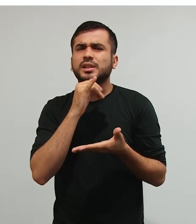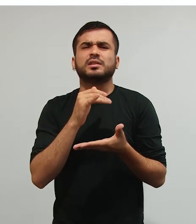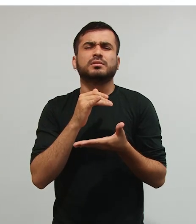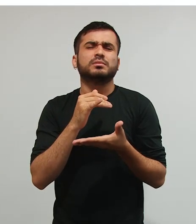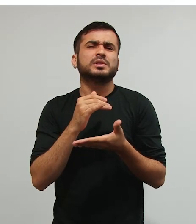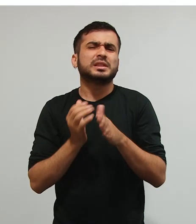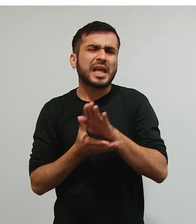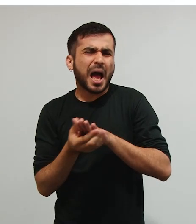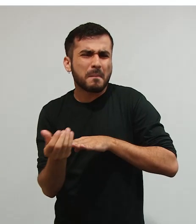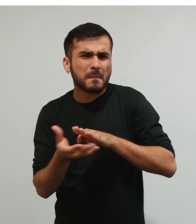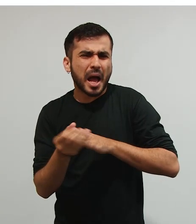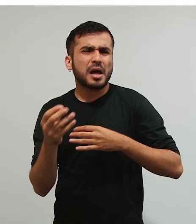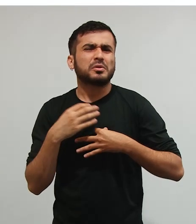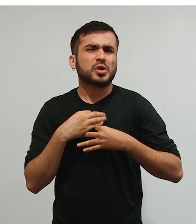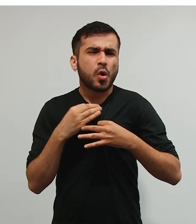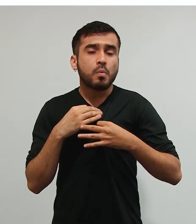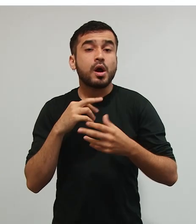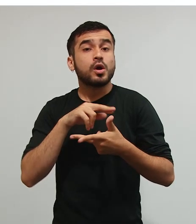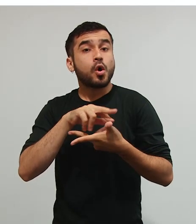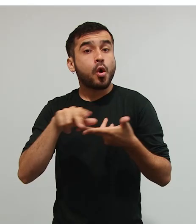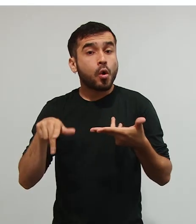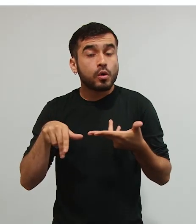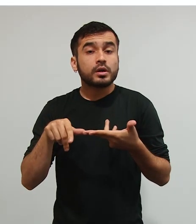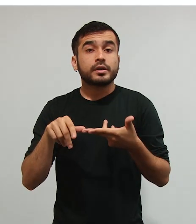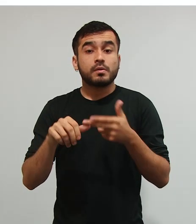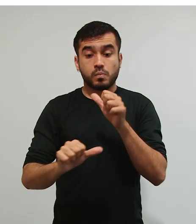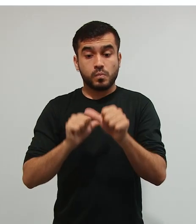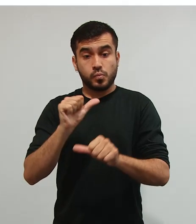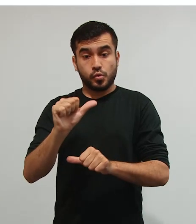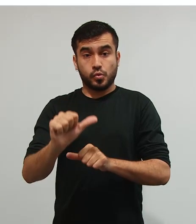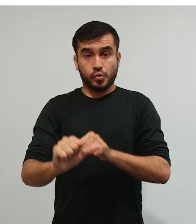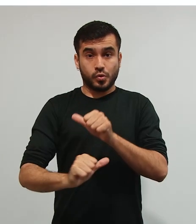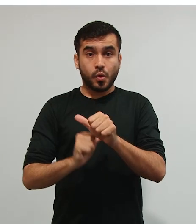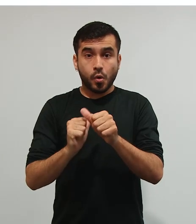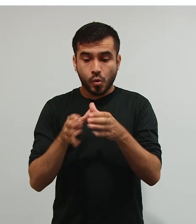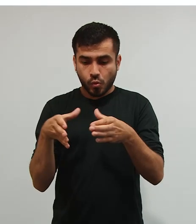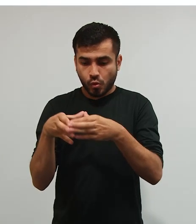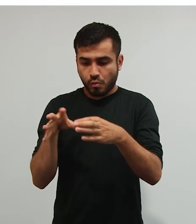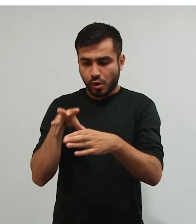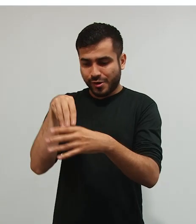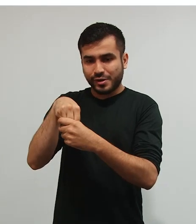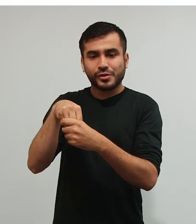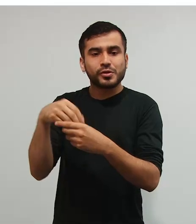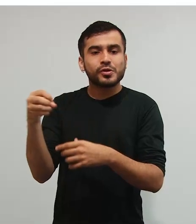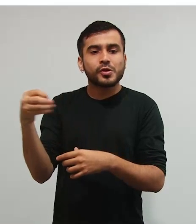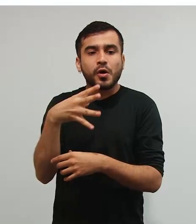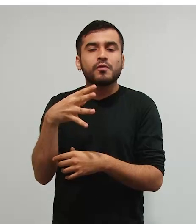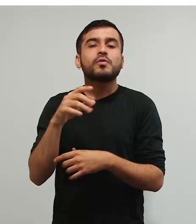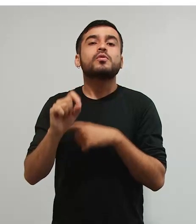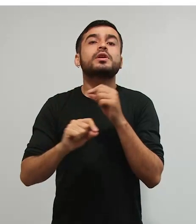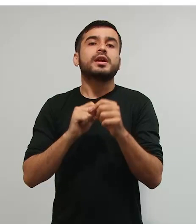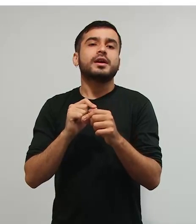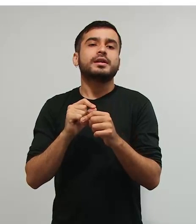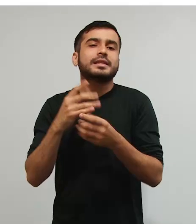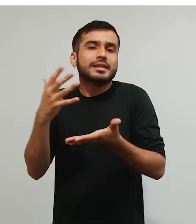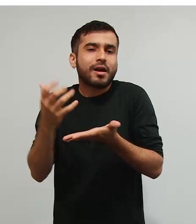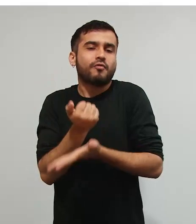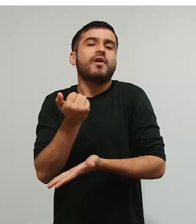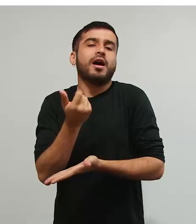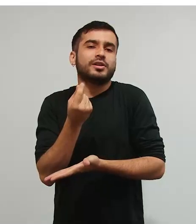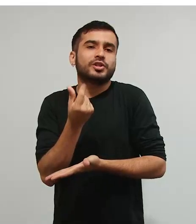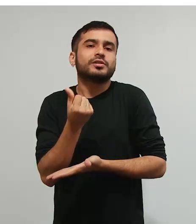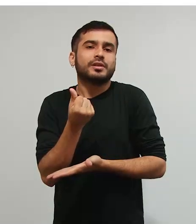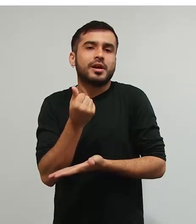Crocs, tem vários exemplos assim de produtos que passaram por uma nova classificação justamente para se